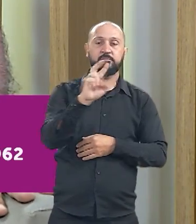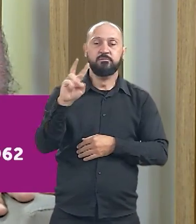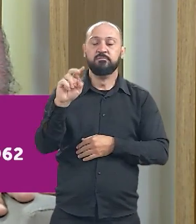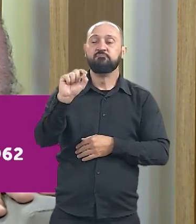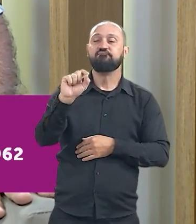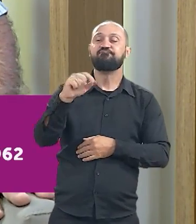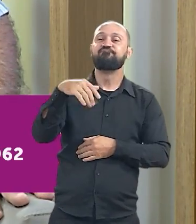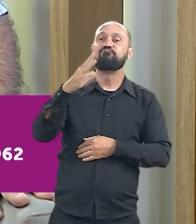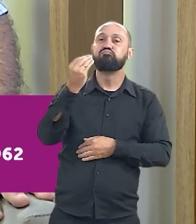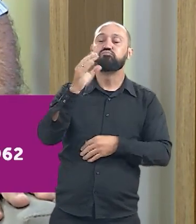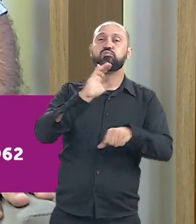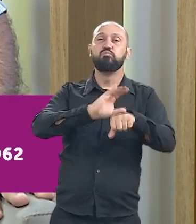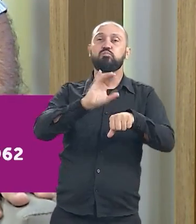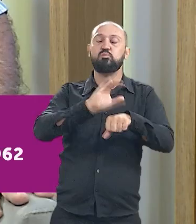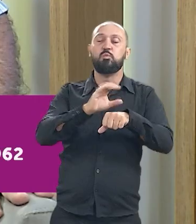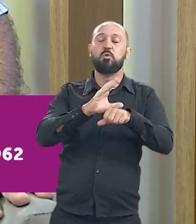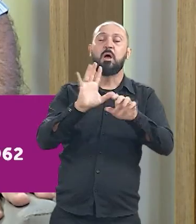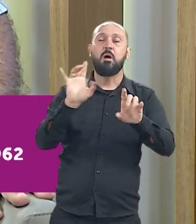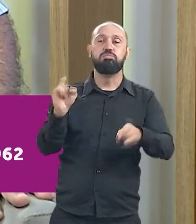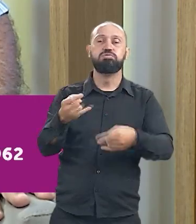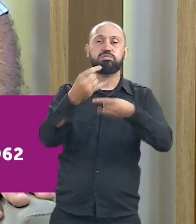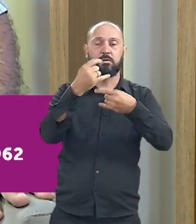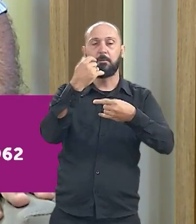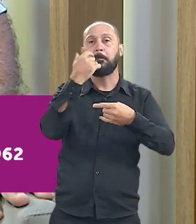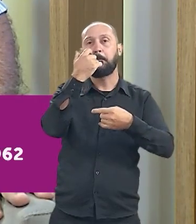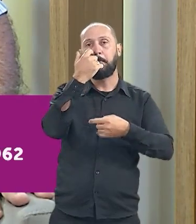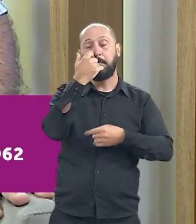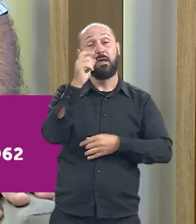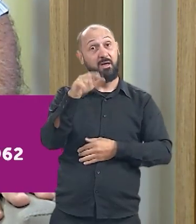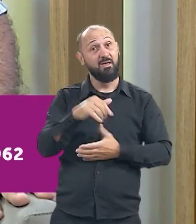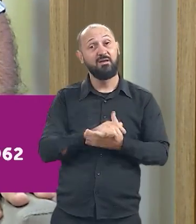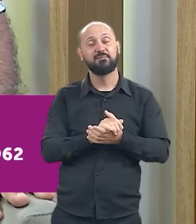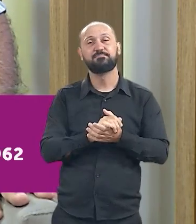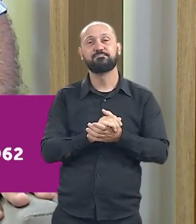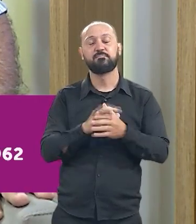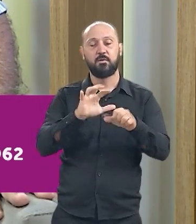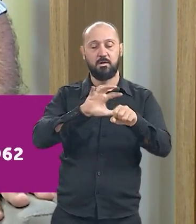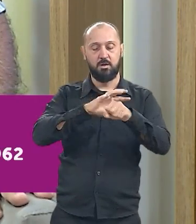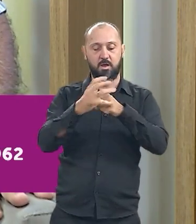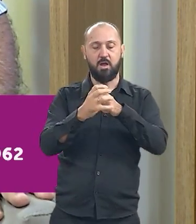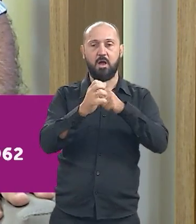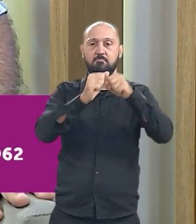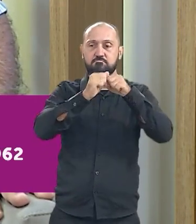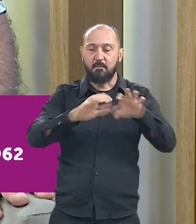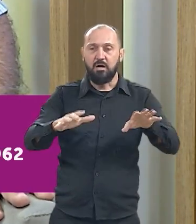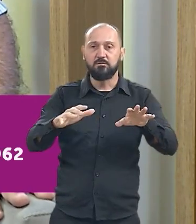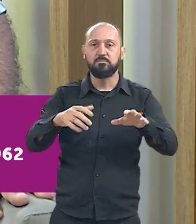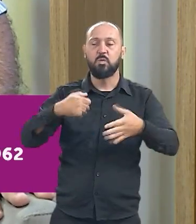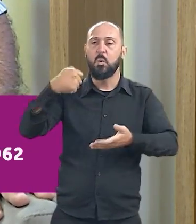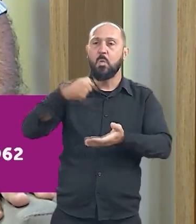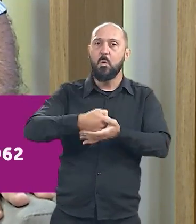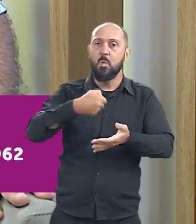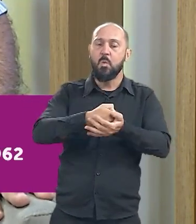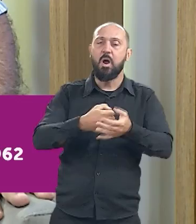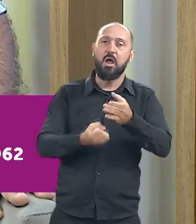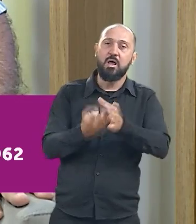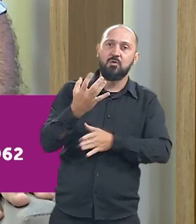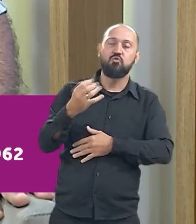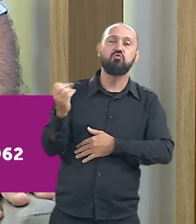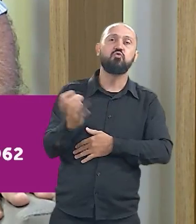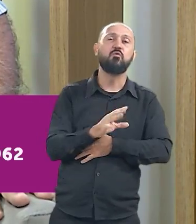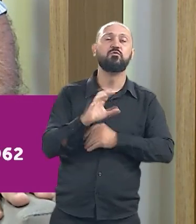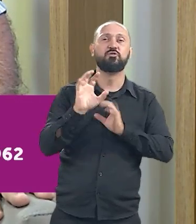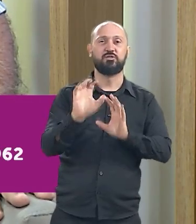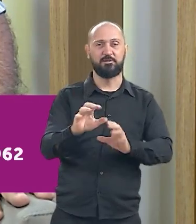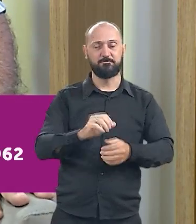agora, né? Tá certo? A pandemia nos obrigou a criar novas formas, né, de treinamento.